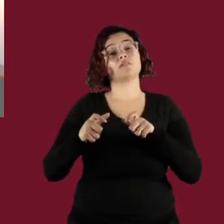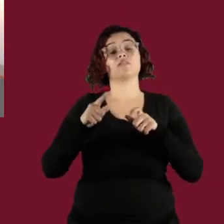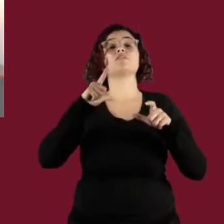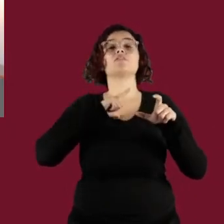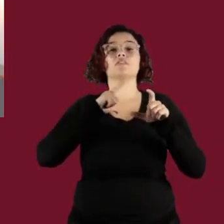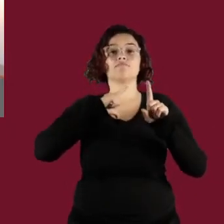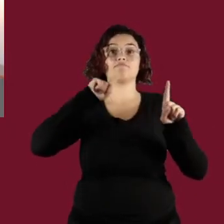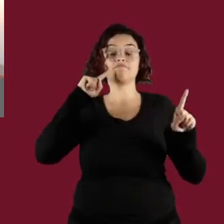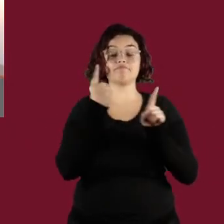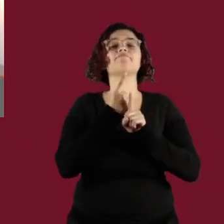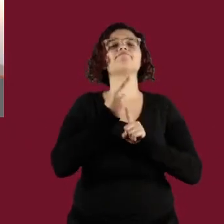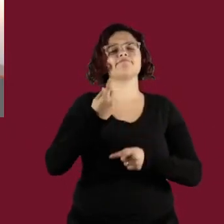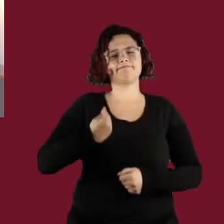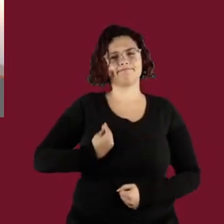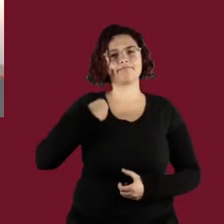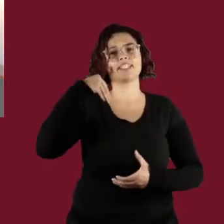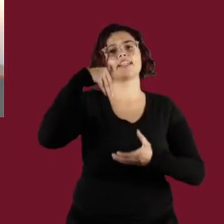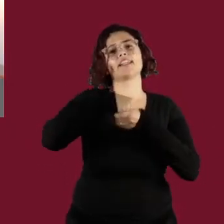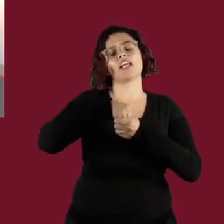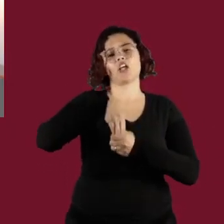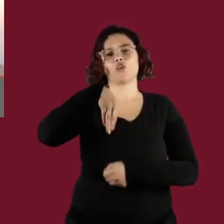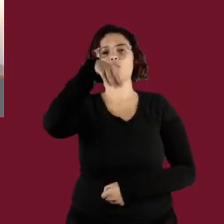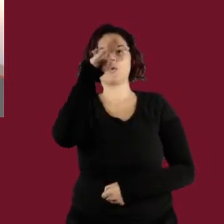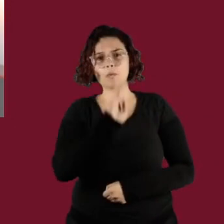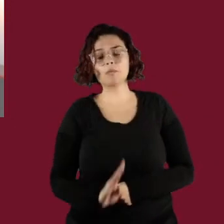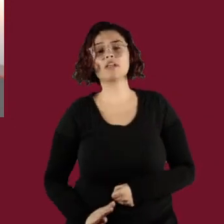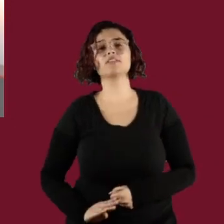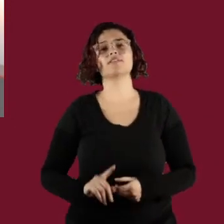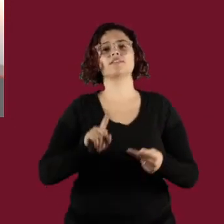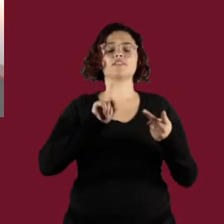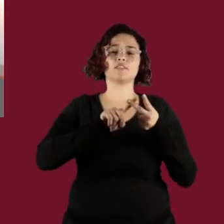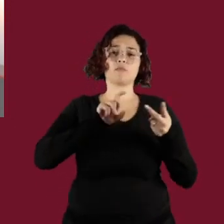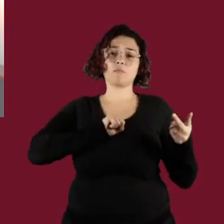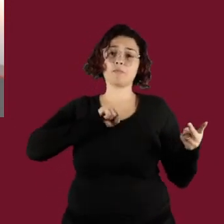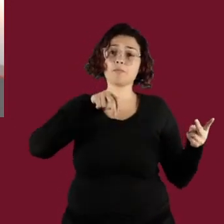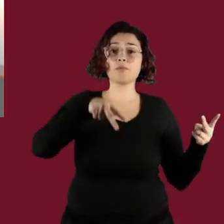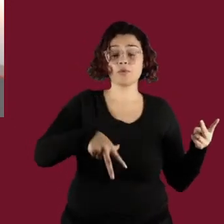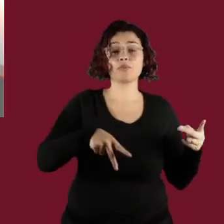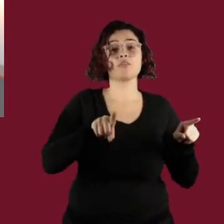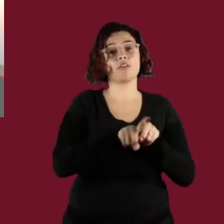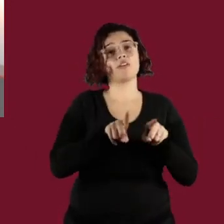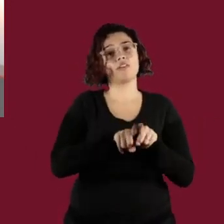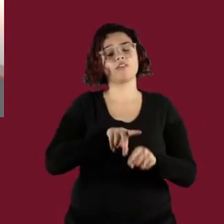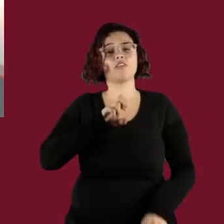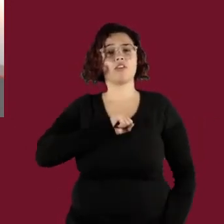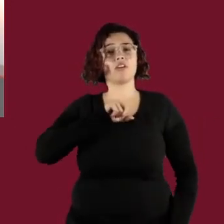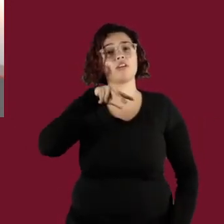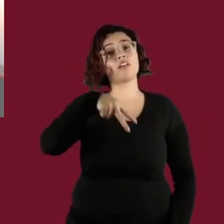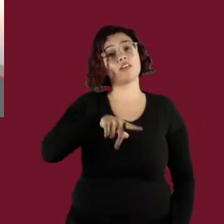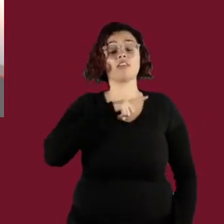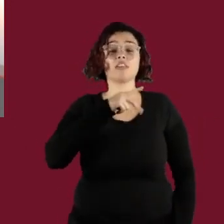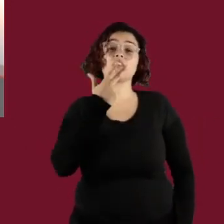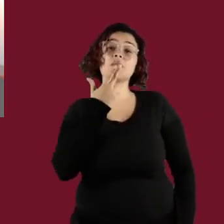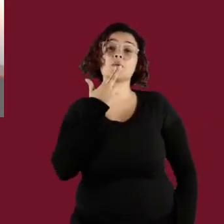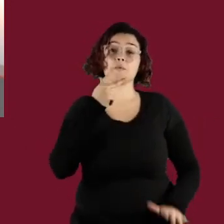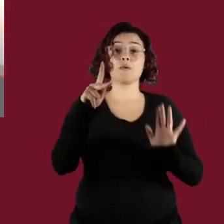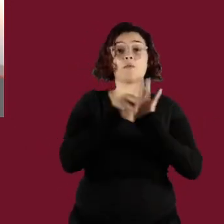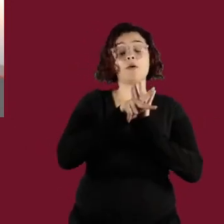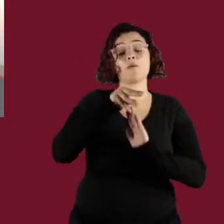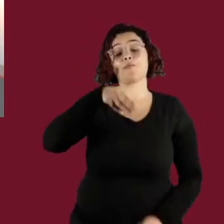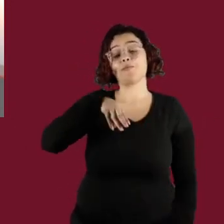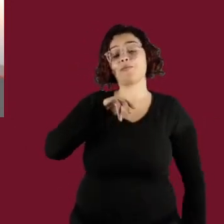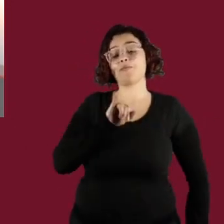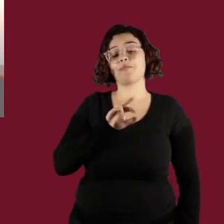próprio Brasil, ou dentro de Portugal. Muita gente não sabe, mas Portugal tem uma língua regional chamada mirandês, não é?